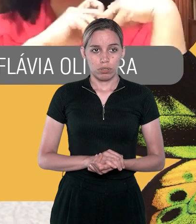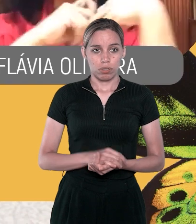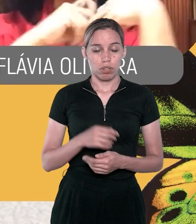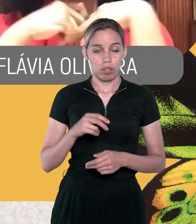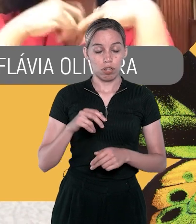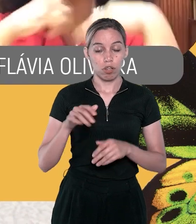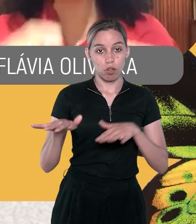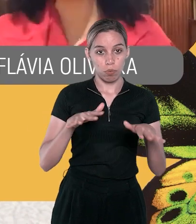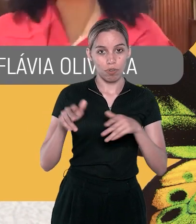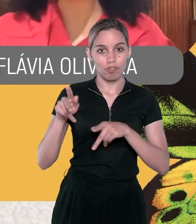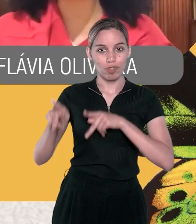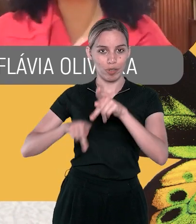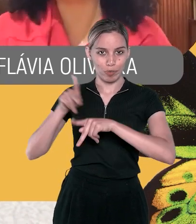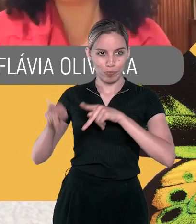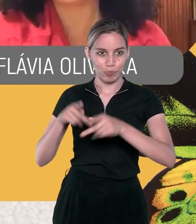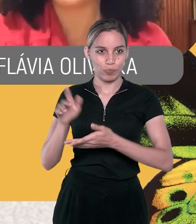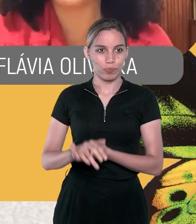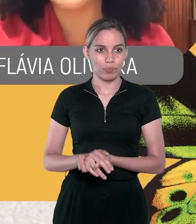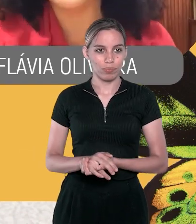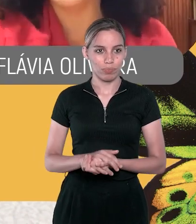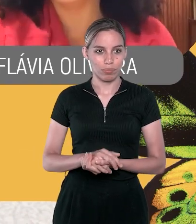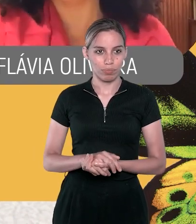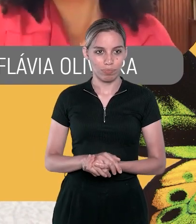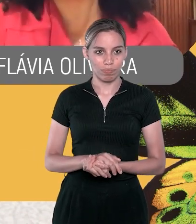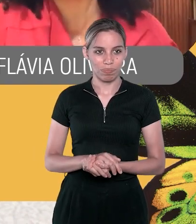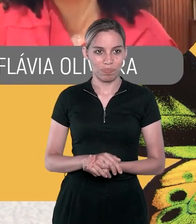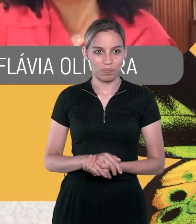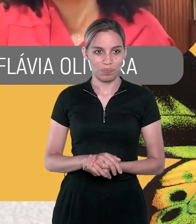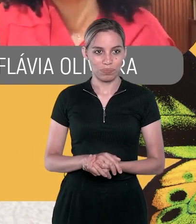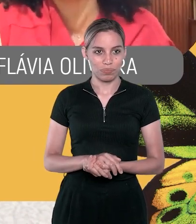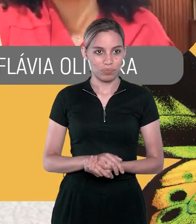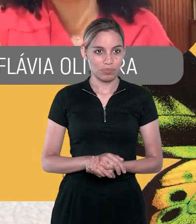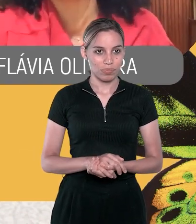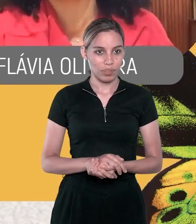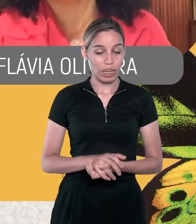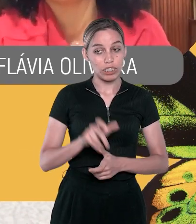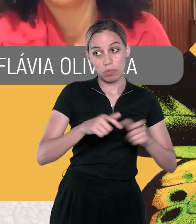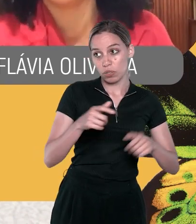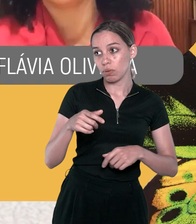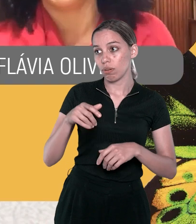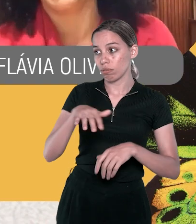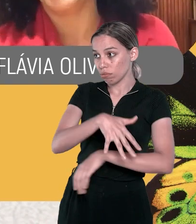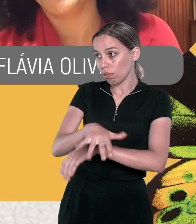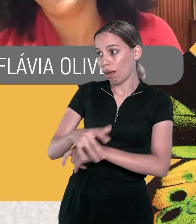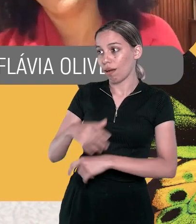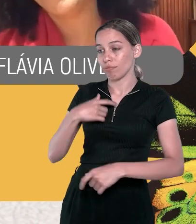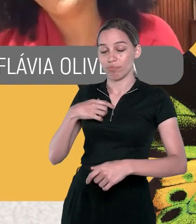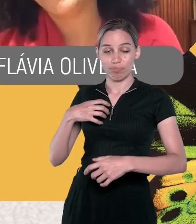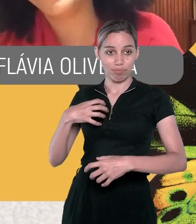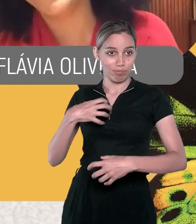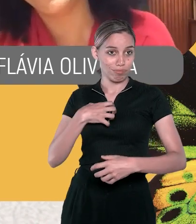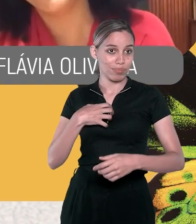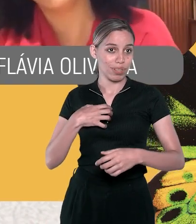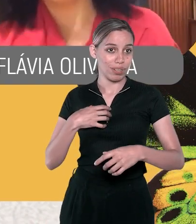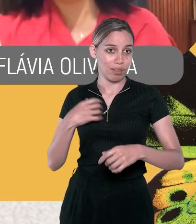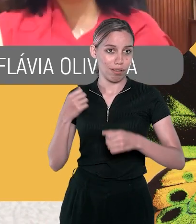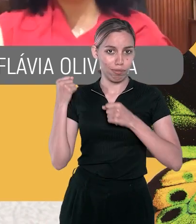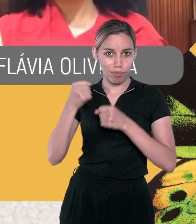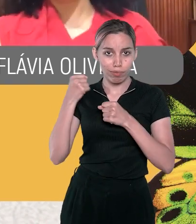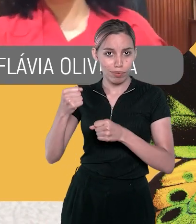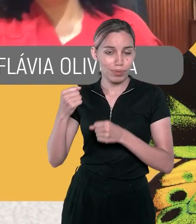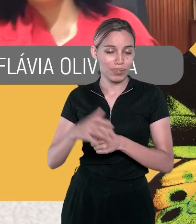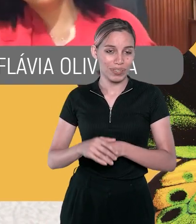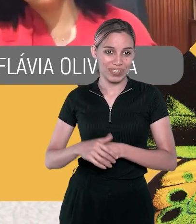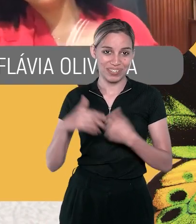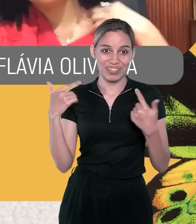o Afonso está incomodado, que a gente está indo longe demais. Não, eu fico cortando vocês para contar para o pessoal que está nos